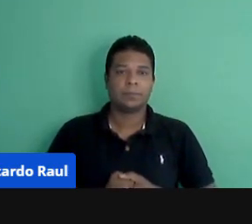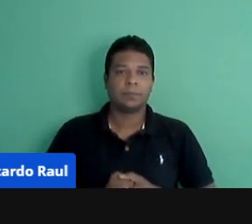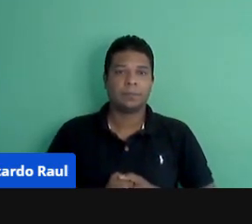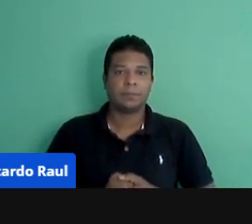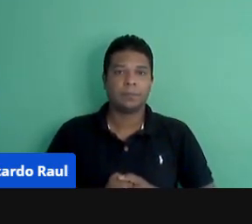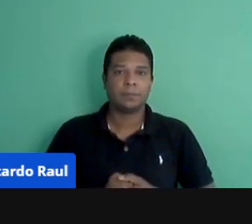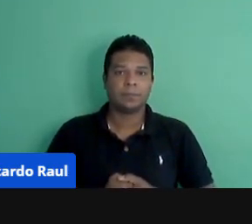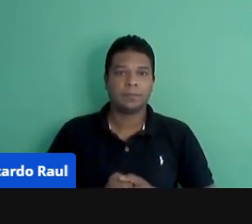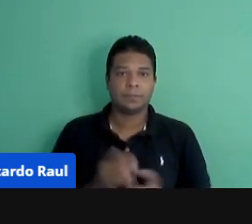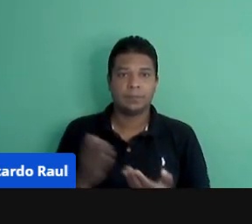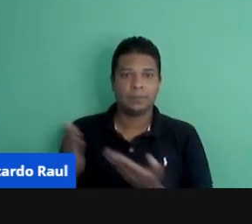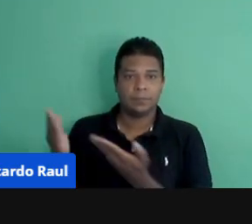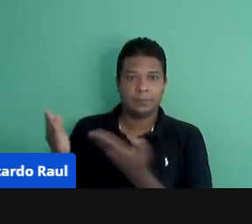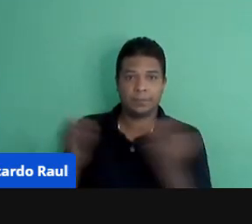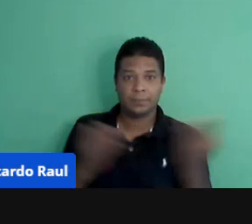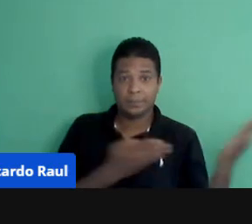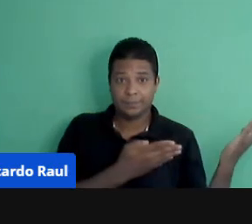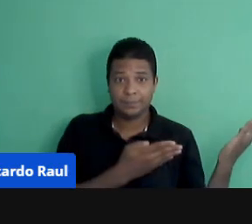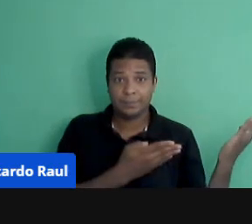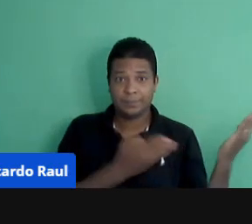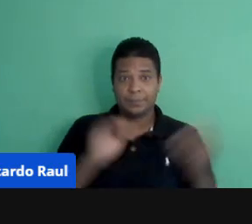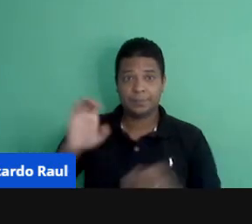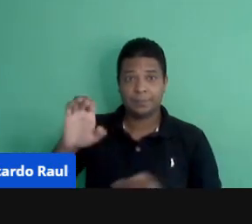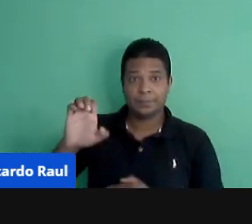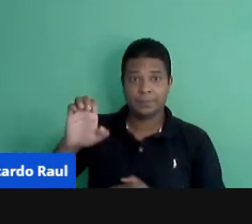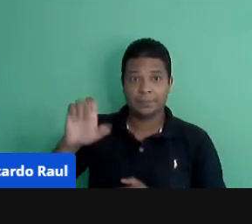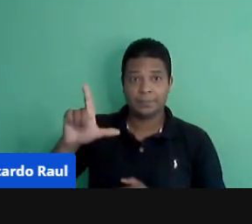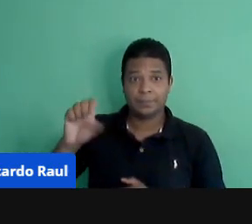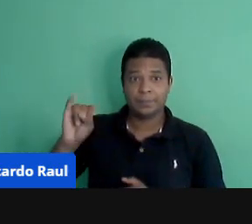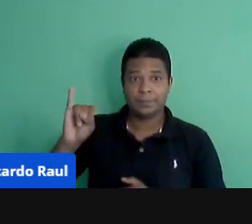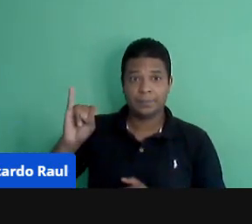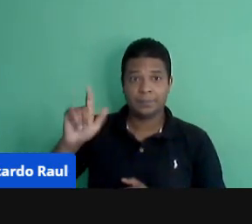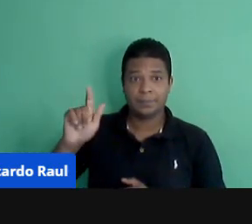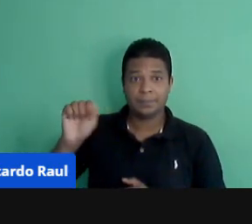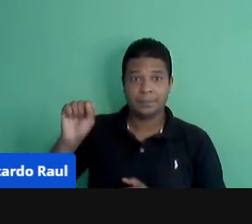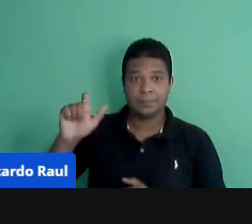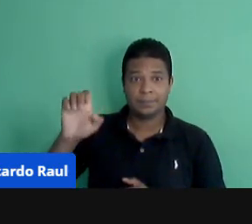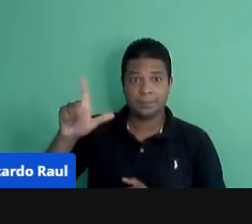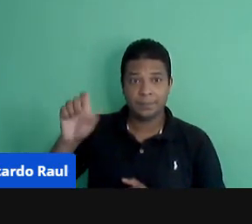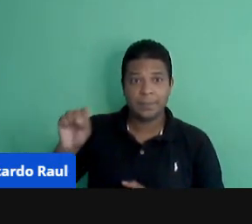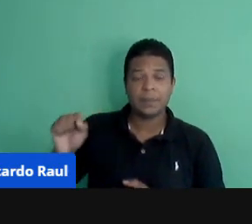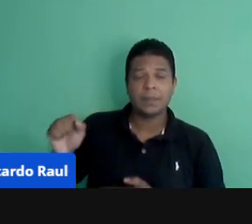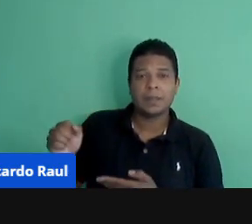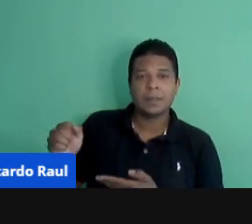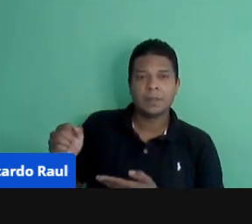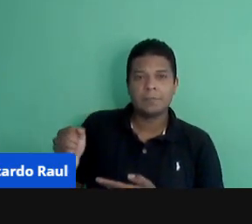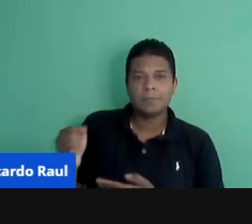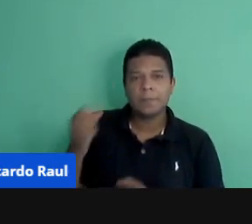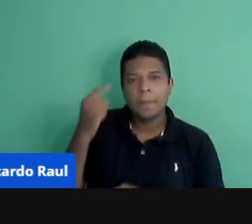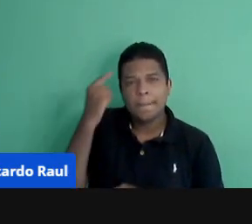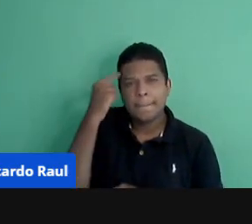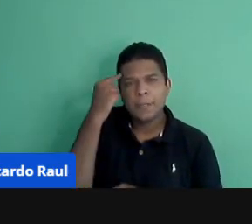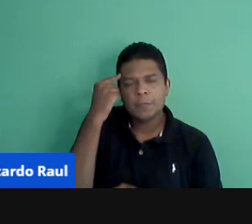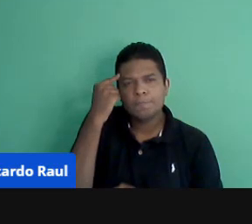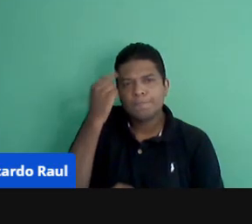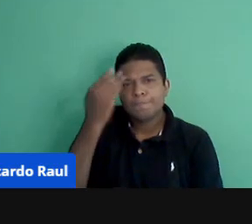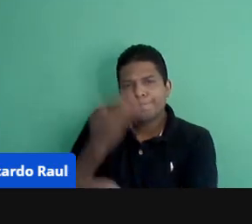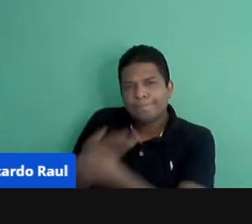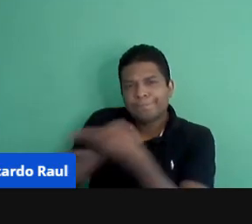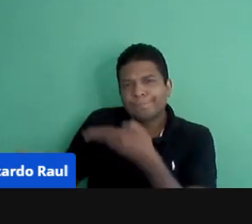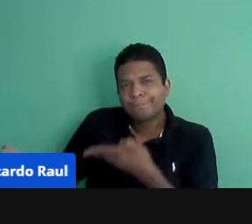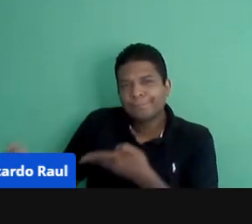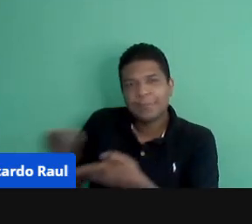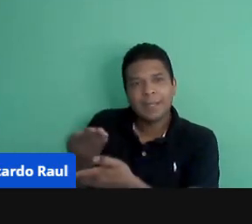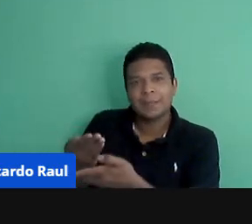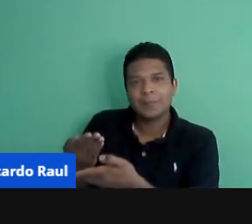Elisângela, por favor, você pode. Quando a gente pensa em interação, a primeira coisa que eu falo é que nada substitui a sala